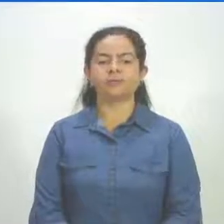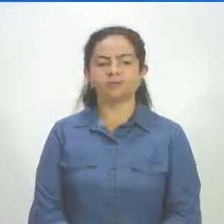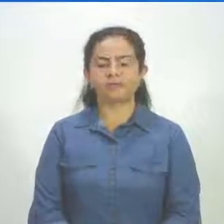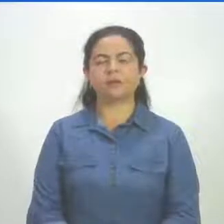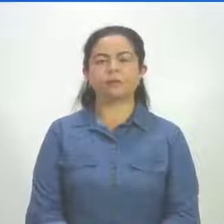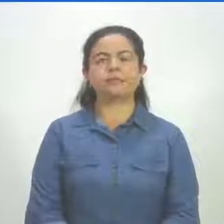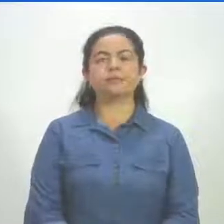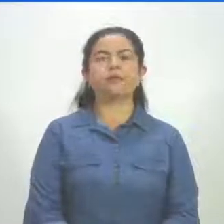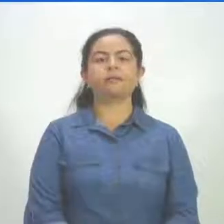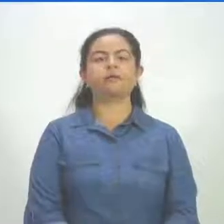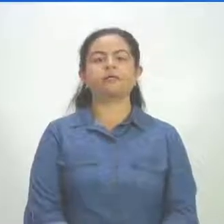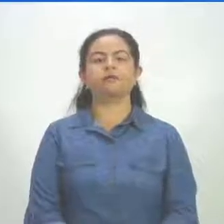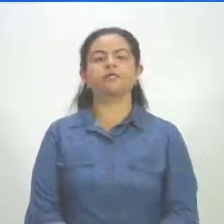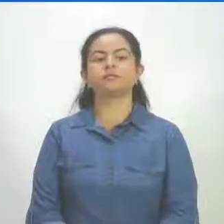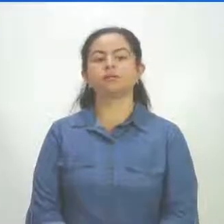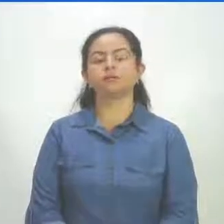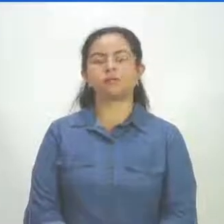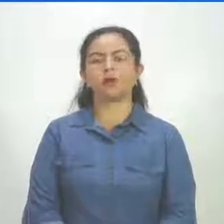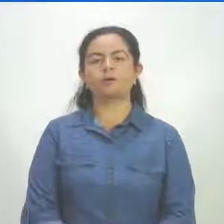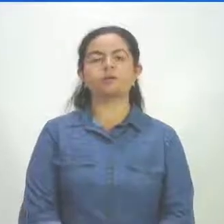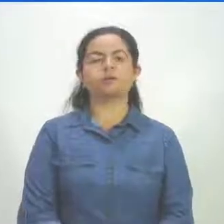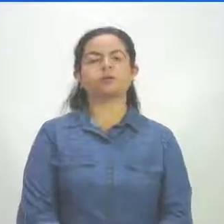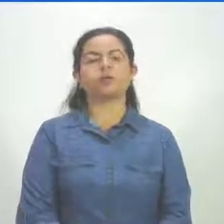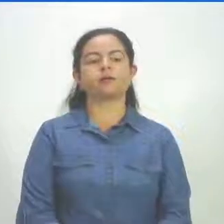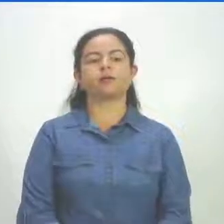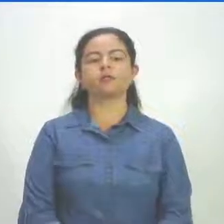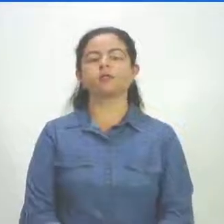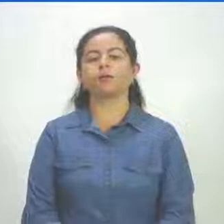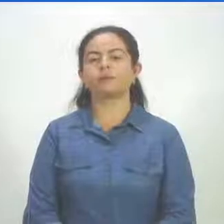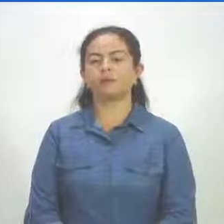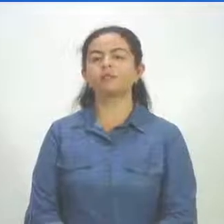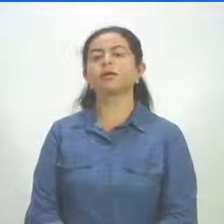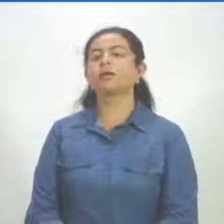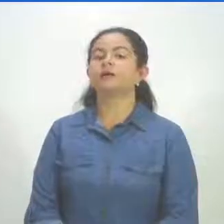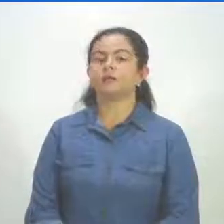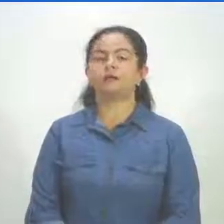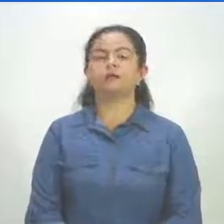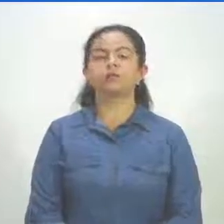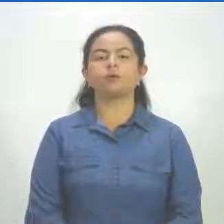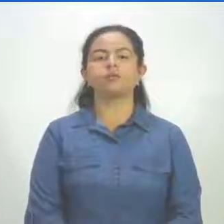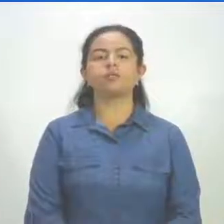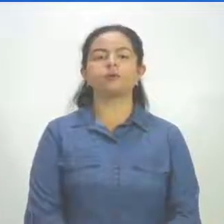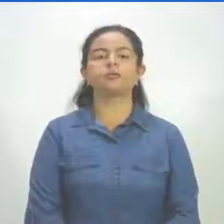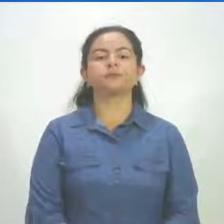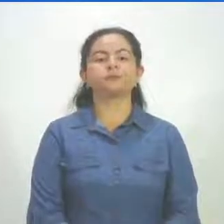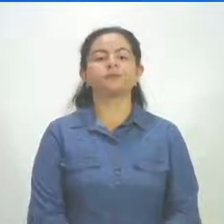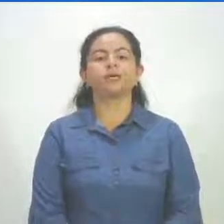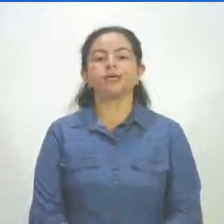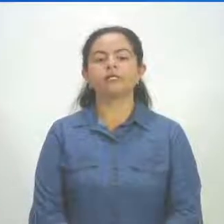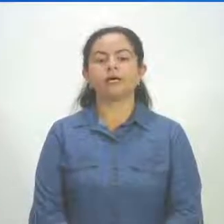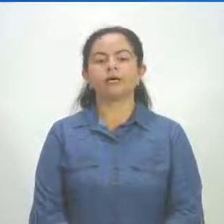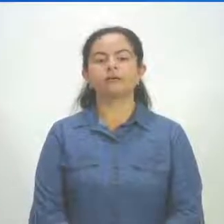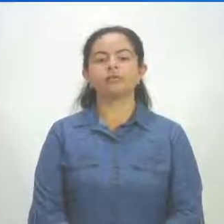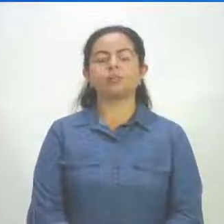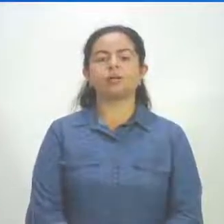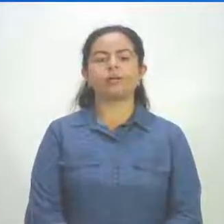É uma satisfação participar da 8ª edição do Simpósio em Ensino Tecnológico no Amazonas, CETA 2022.